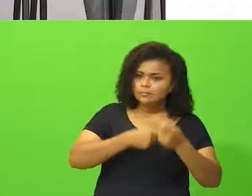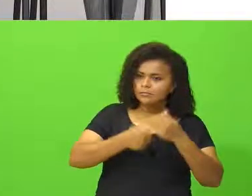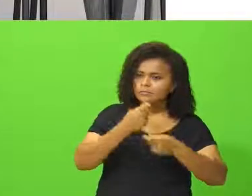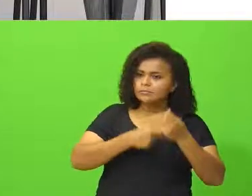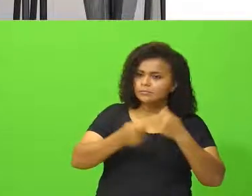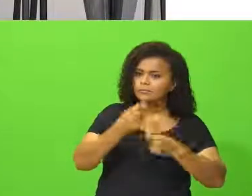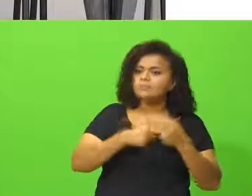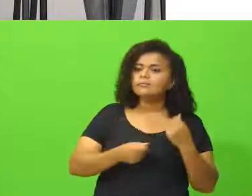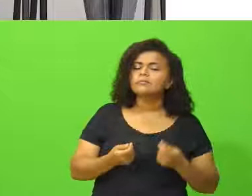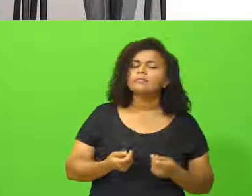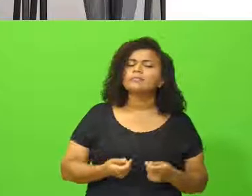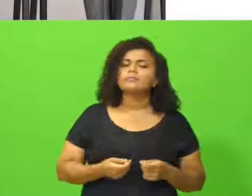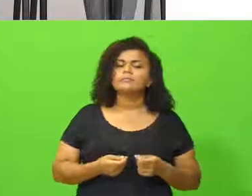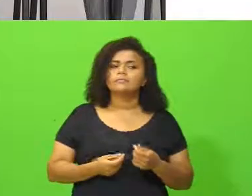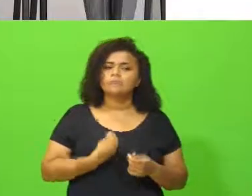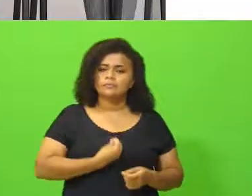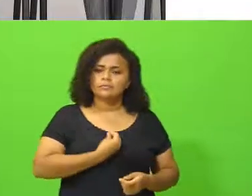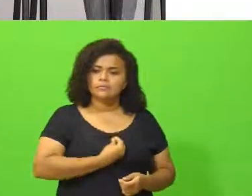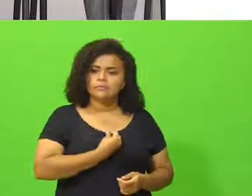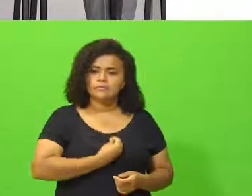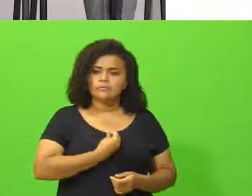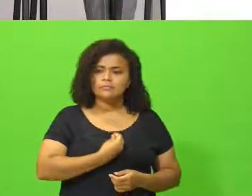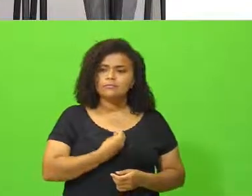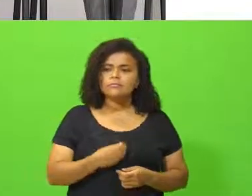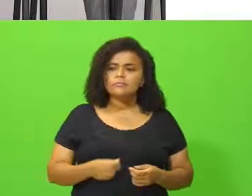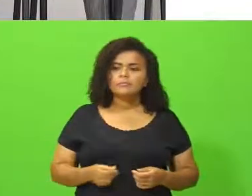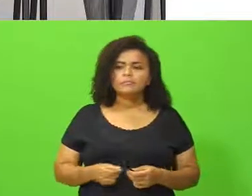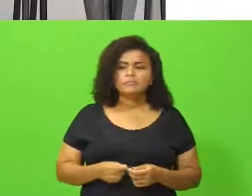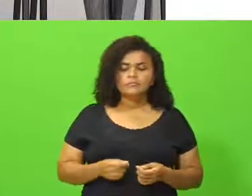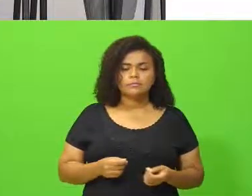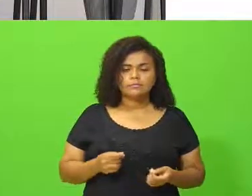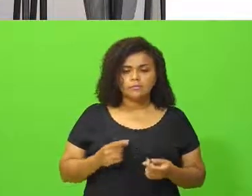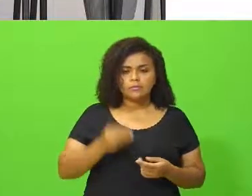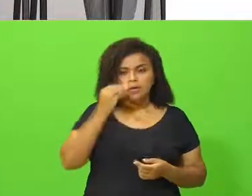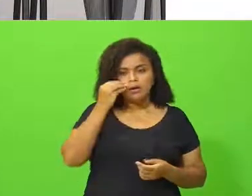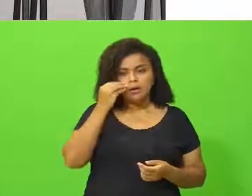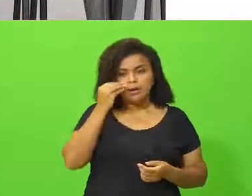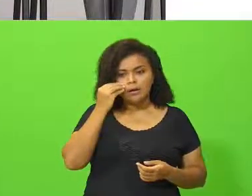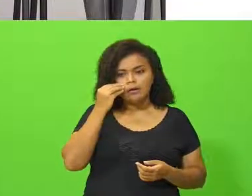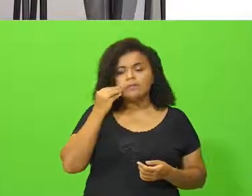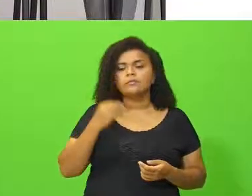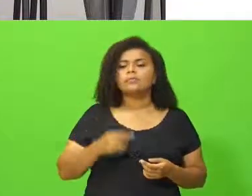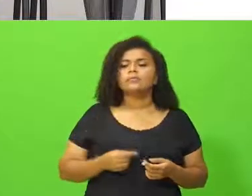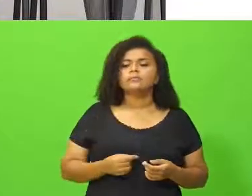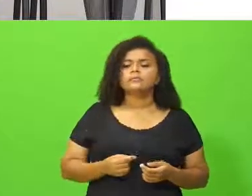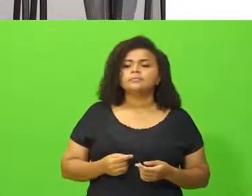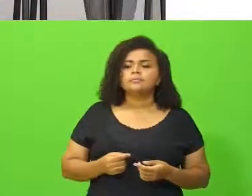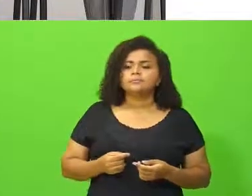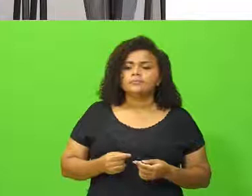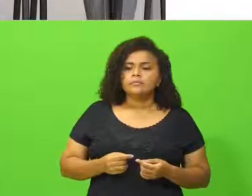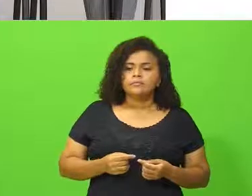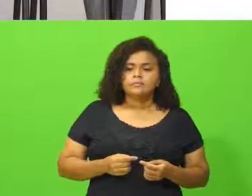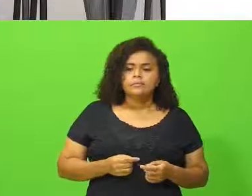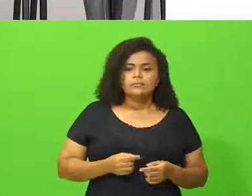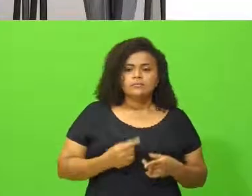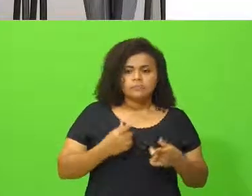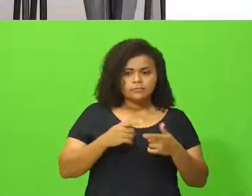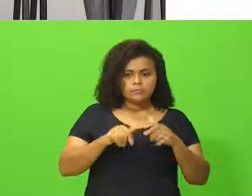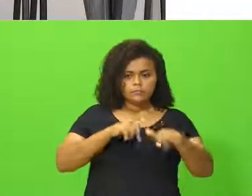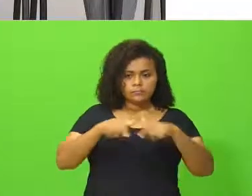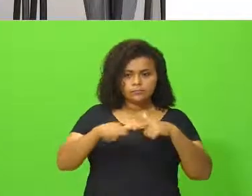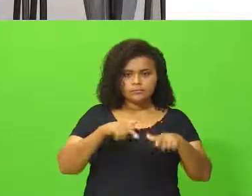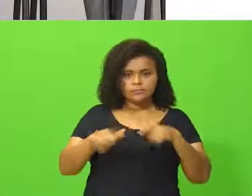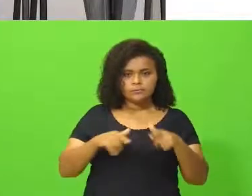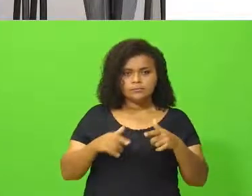ativa. Nós estamos notando que o mercado de trabalho ele é crucial